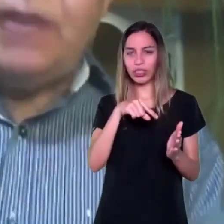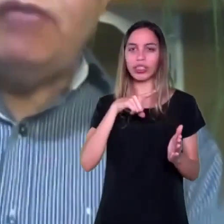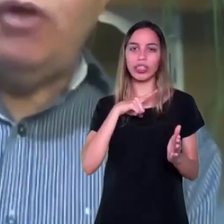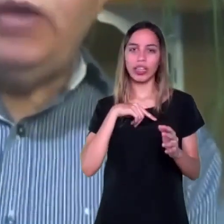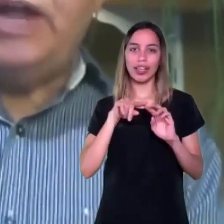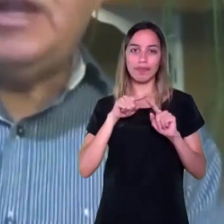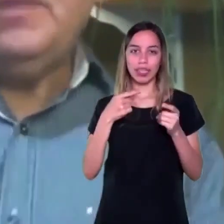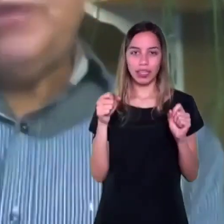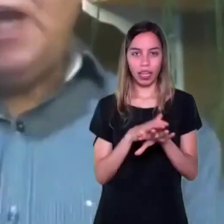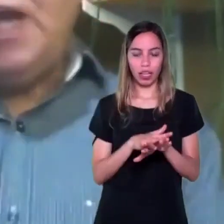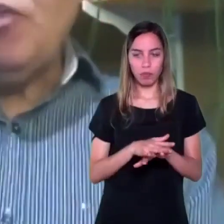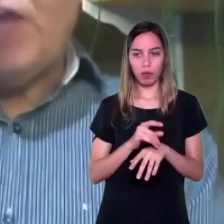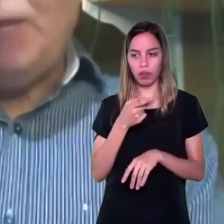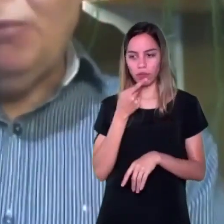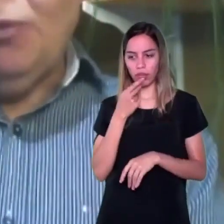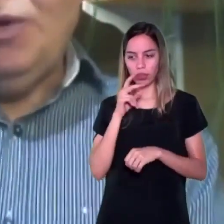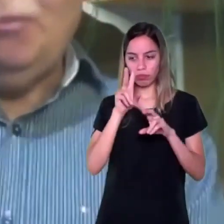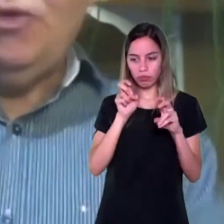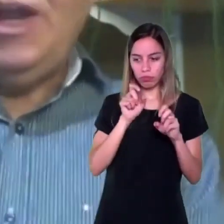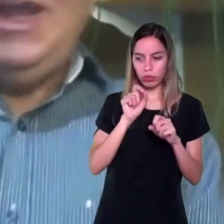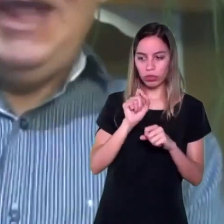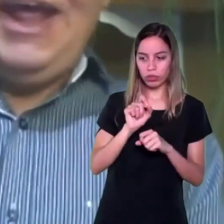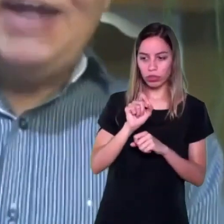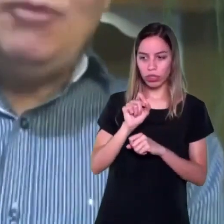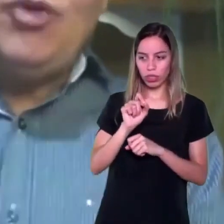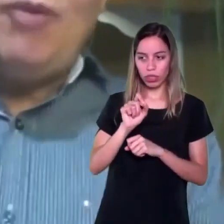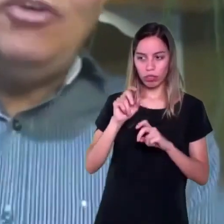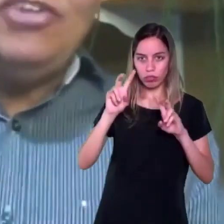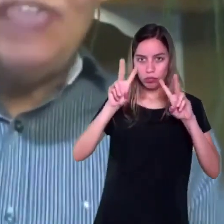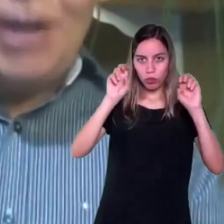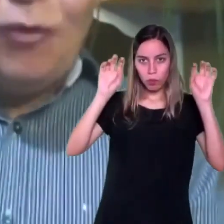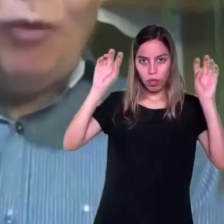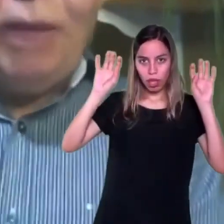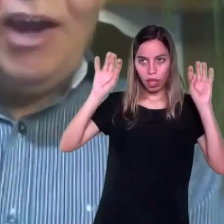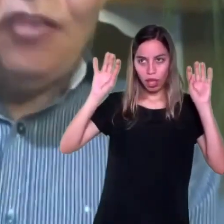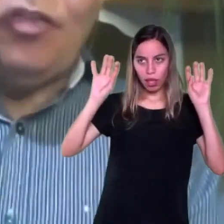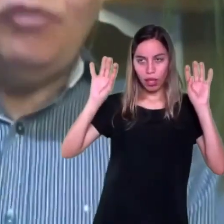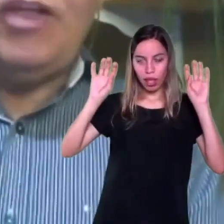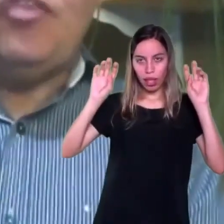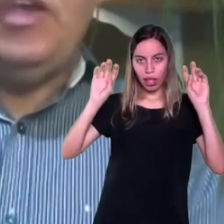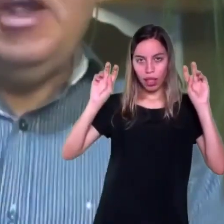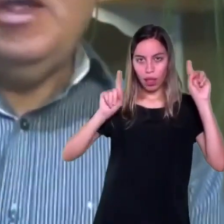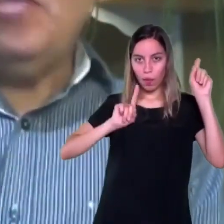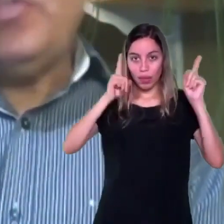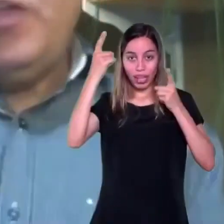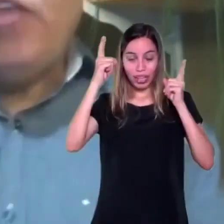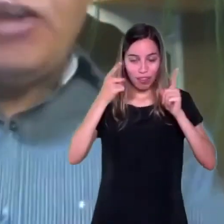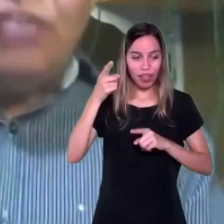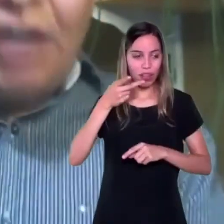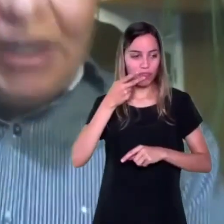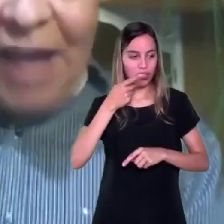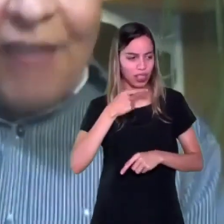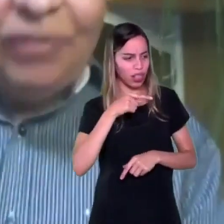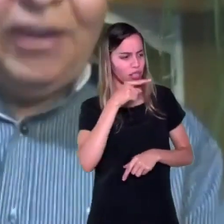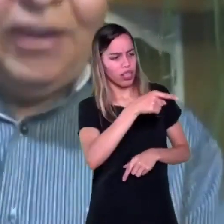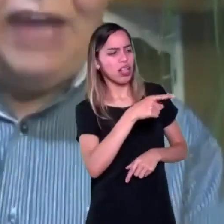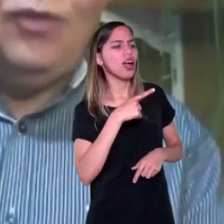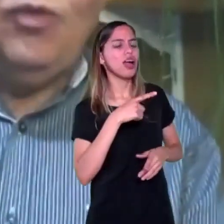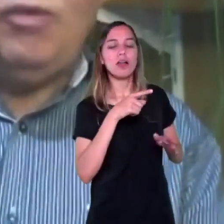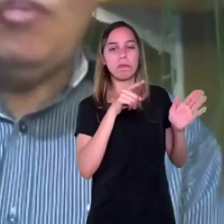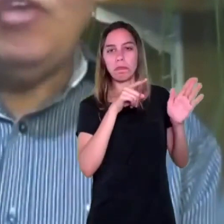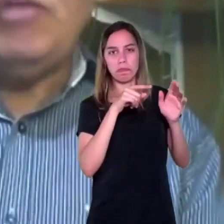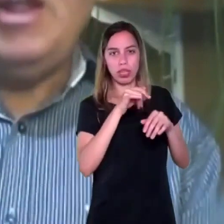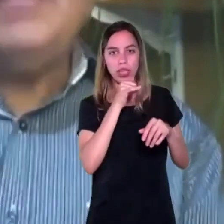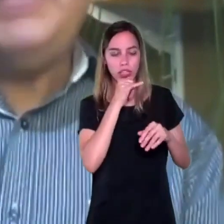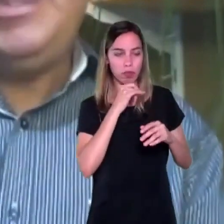enredo de carnaval que era Tem, Mas Acabou. Porque era muito comum a gente chegar no comércio e falar assim, você tem sardinha em lata? Aí